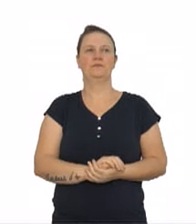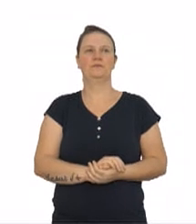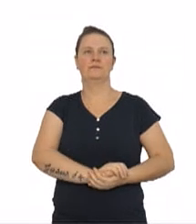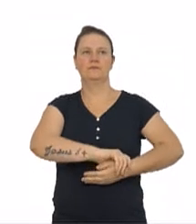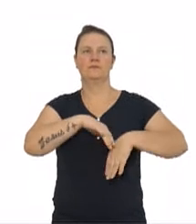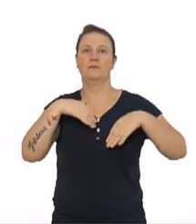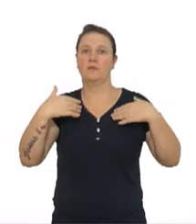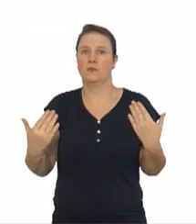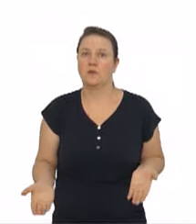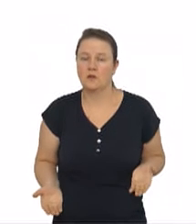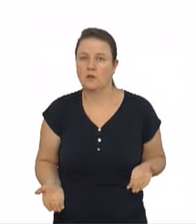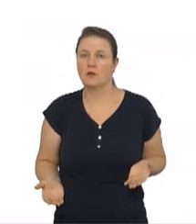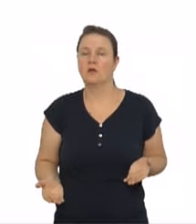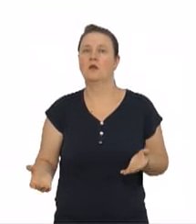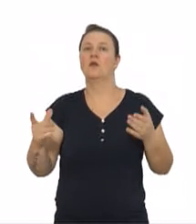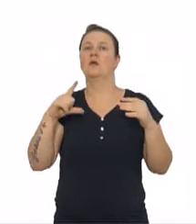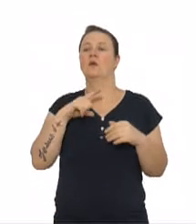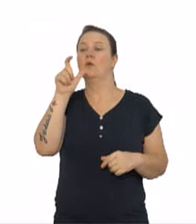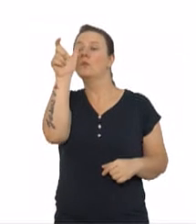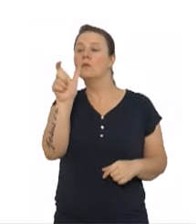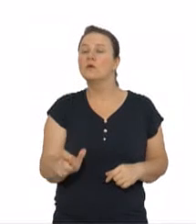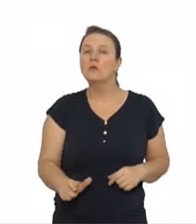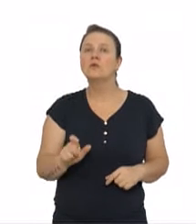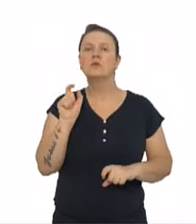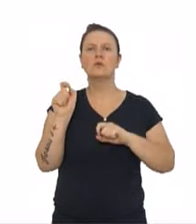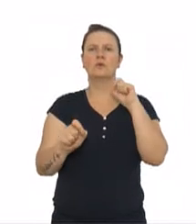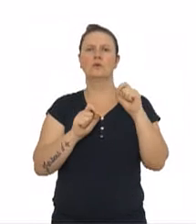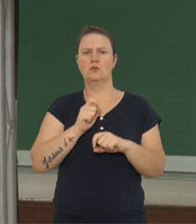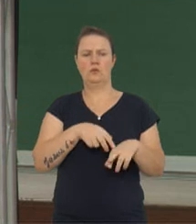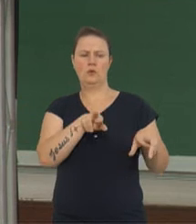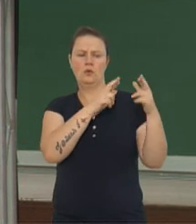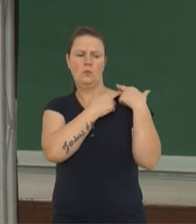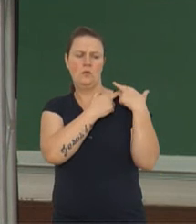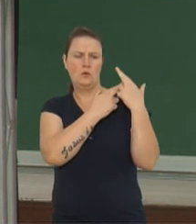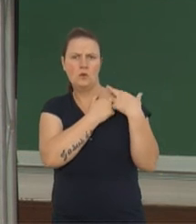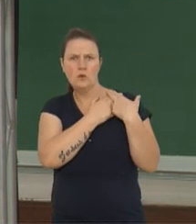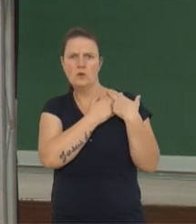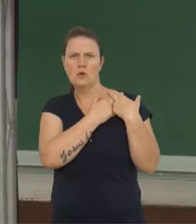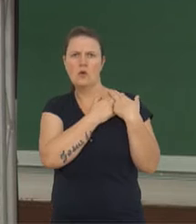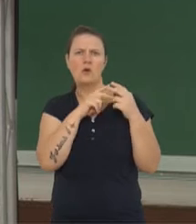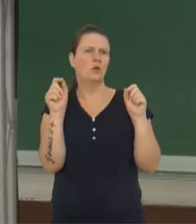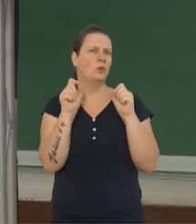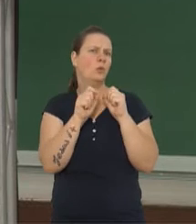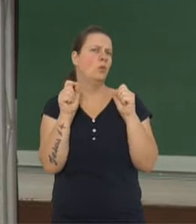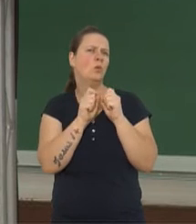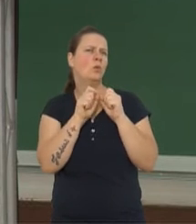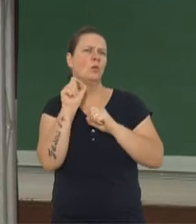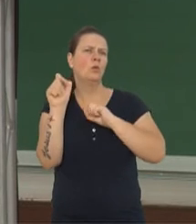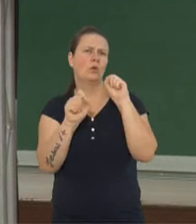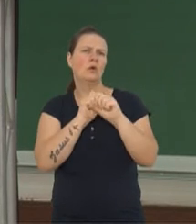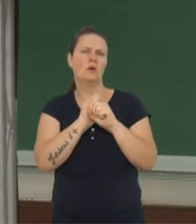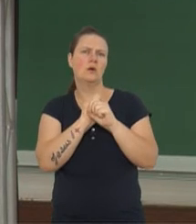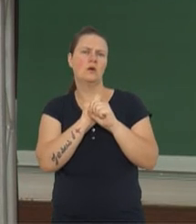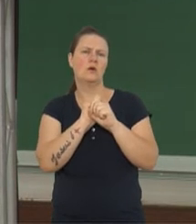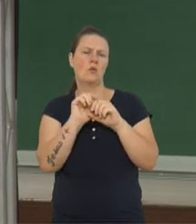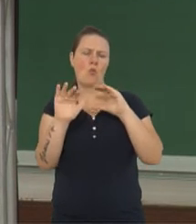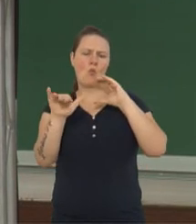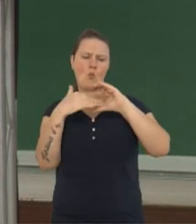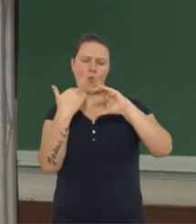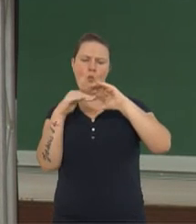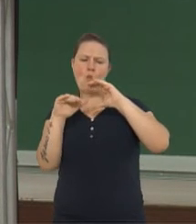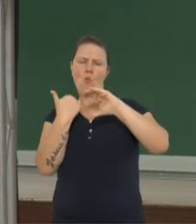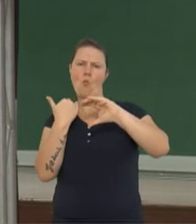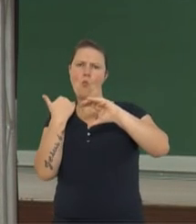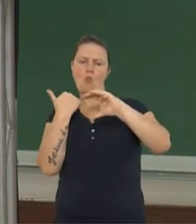Então, um tuiteiro é ele sujeito responsável por produzir e receber tweets, mensagens